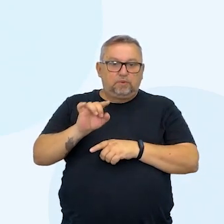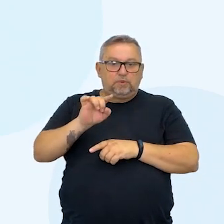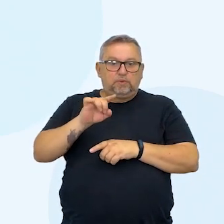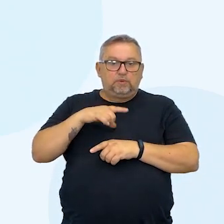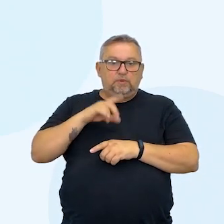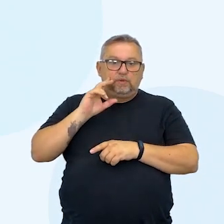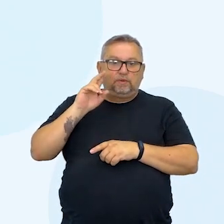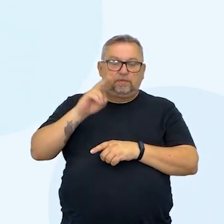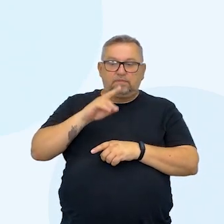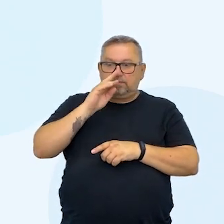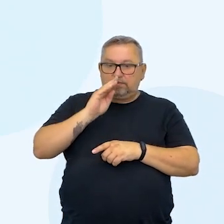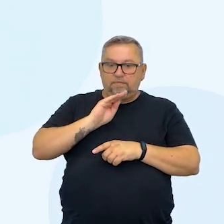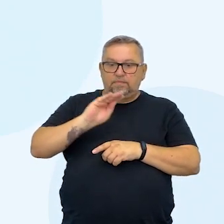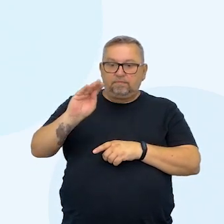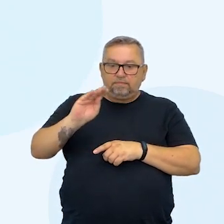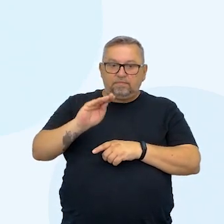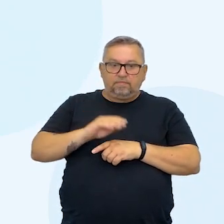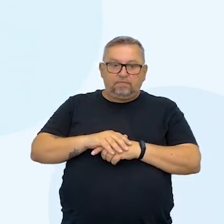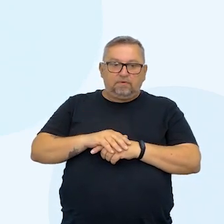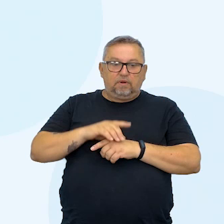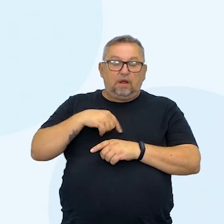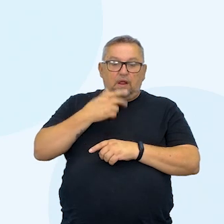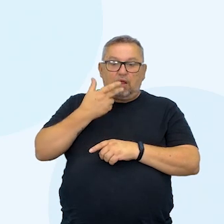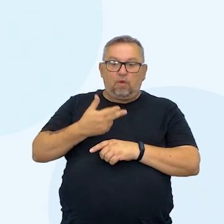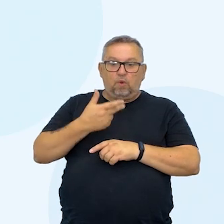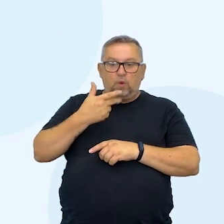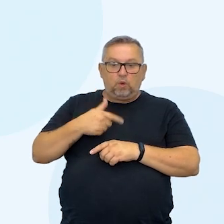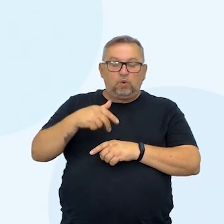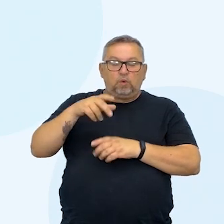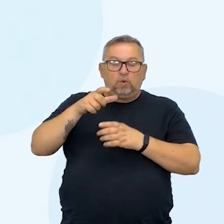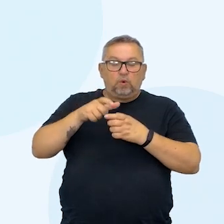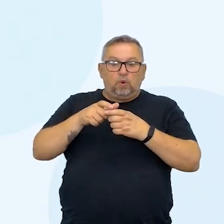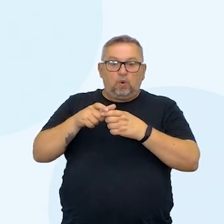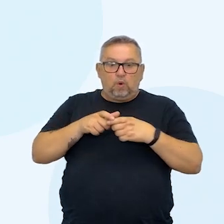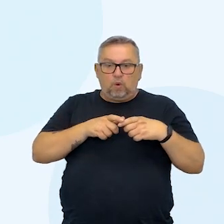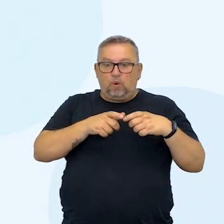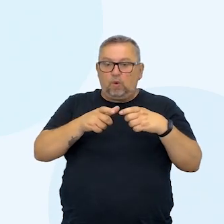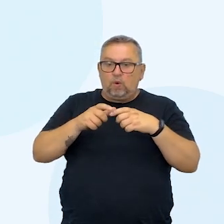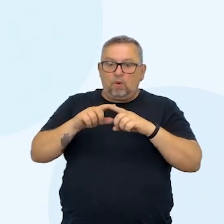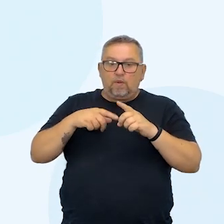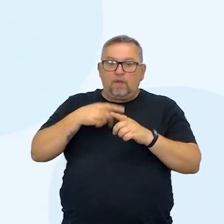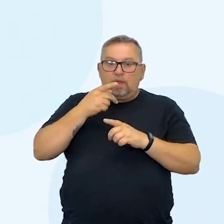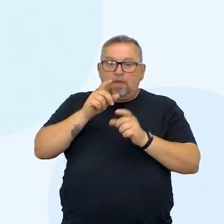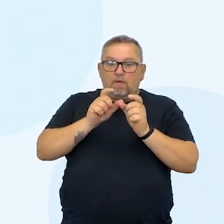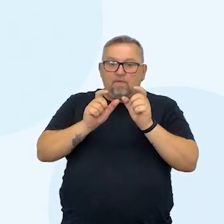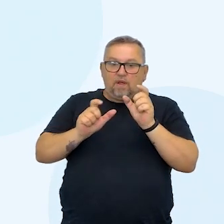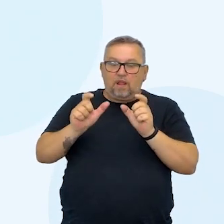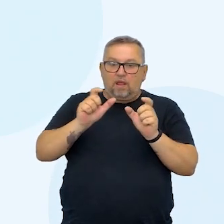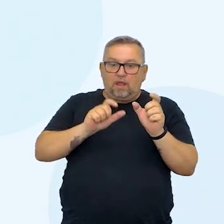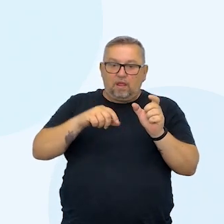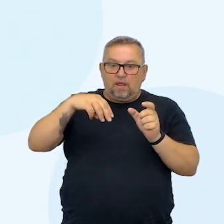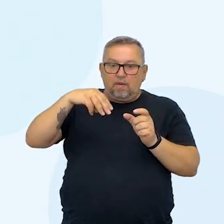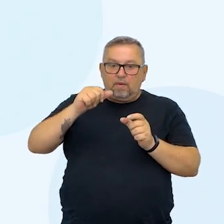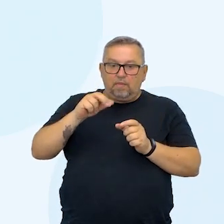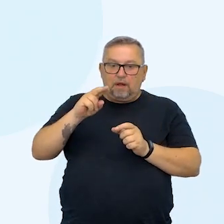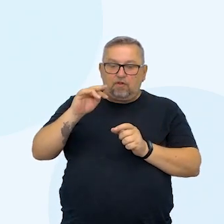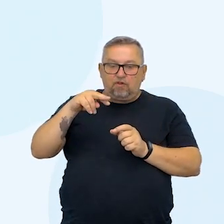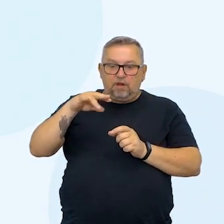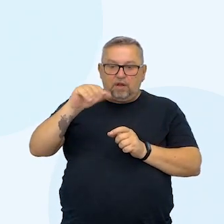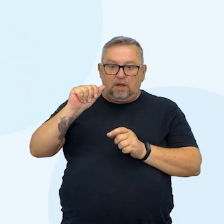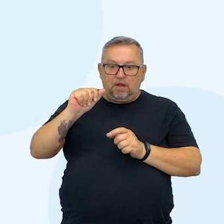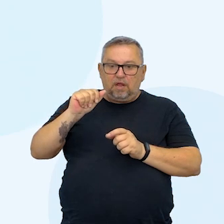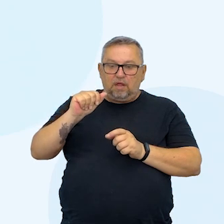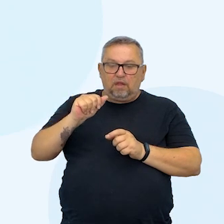esse desprezo pelo patois, que são esses dialetos regionais, que são aqueles que são falados na Martinica, por